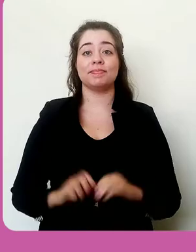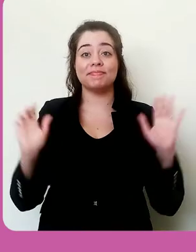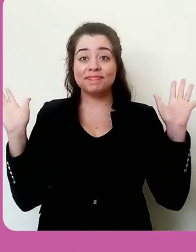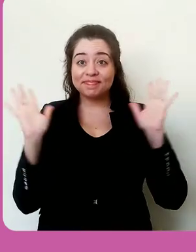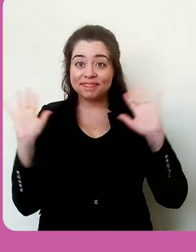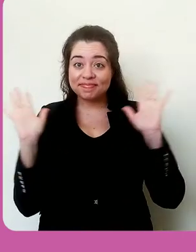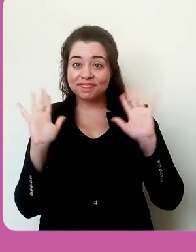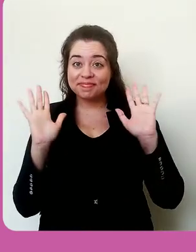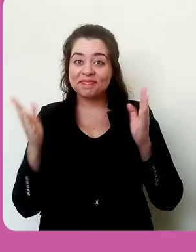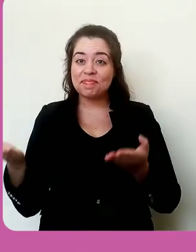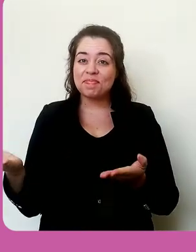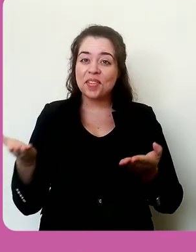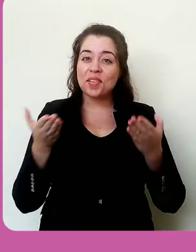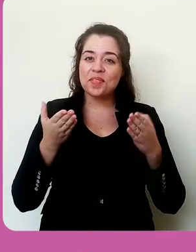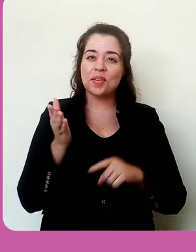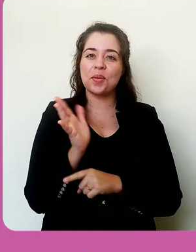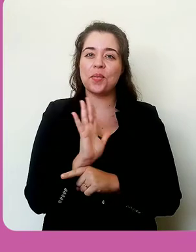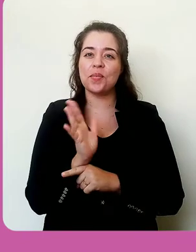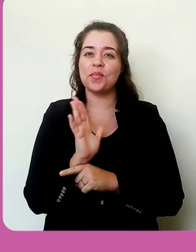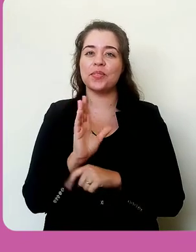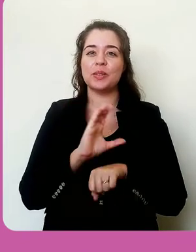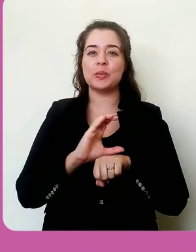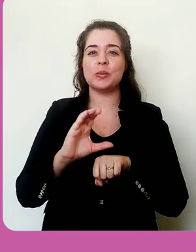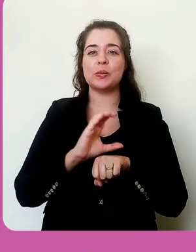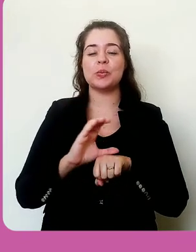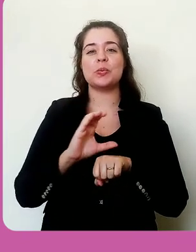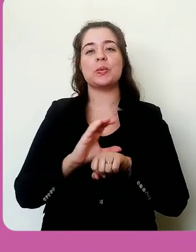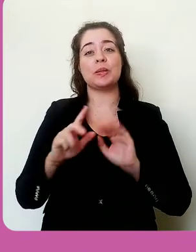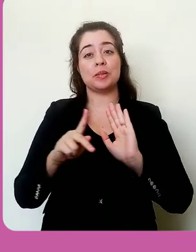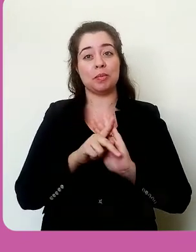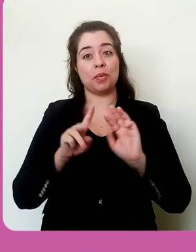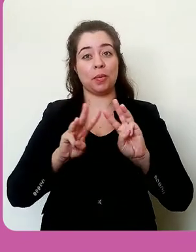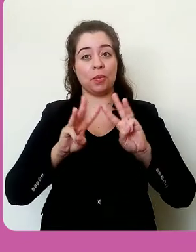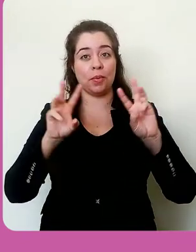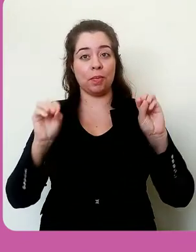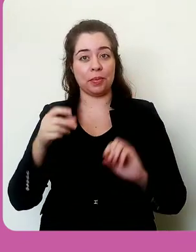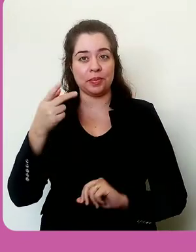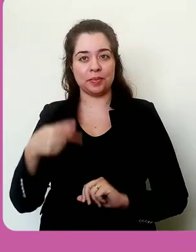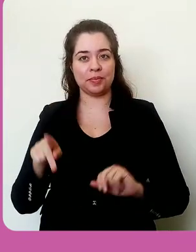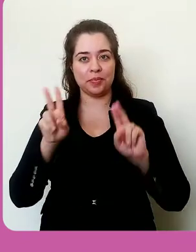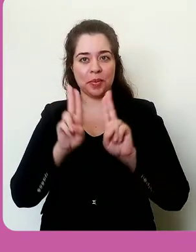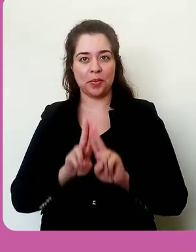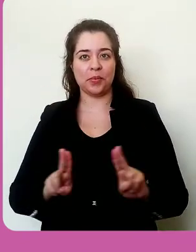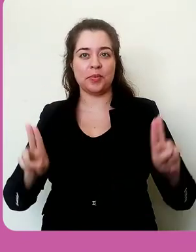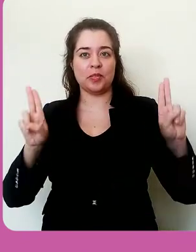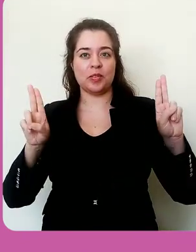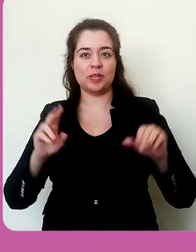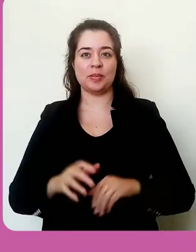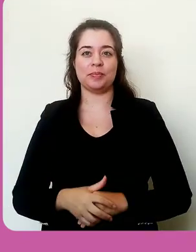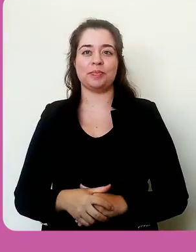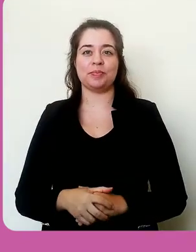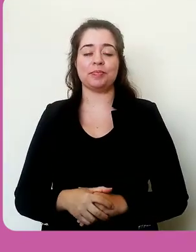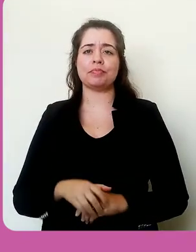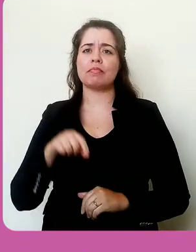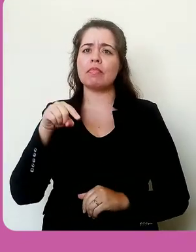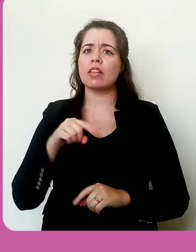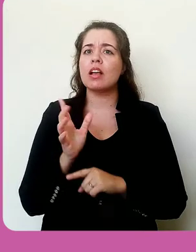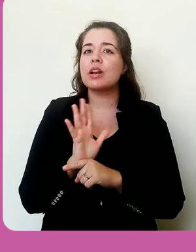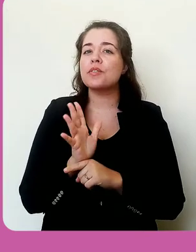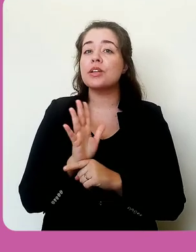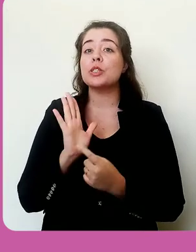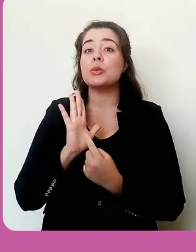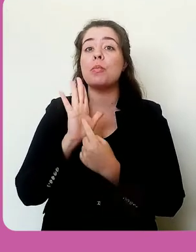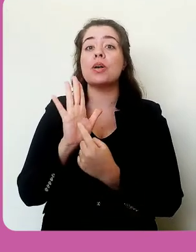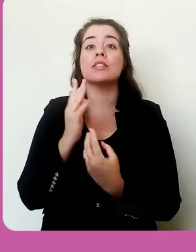Este vídeo mostrarei como incluir um vídeo do YouTube no editor de textos do Moodle. Seria um vídeo